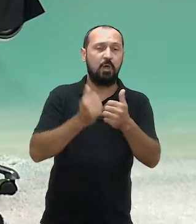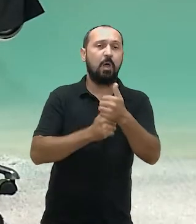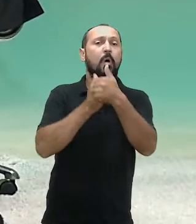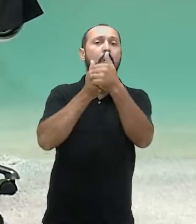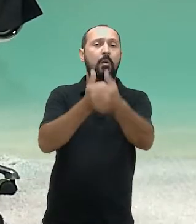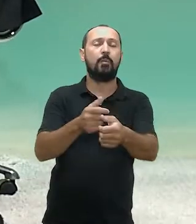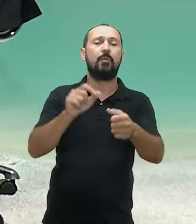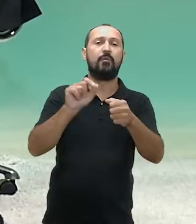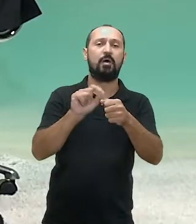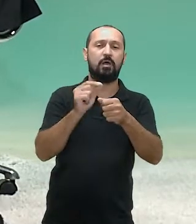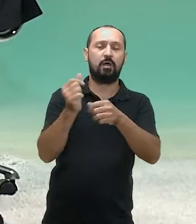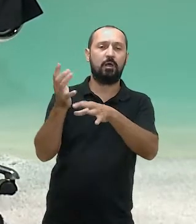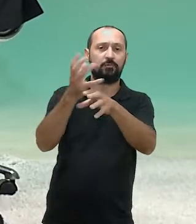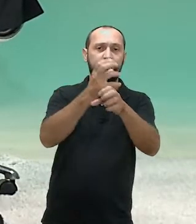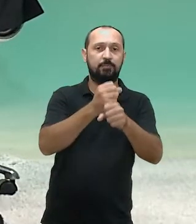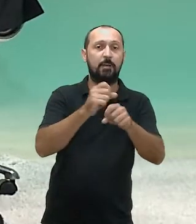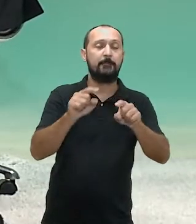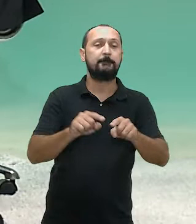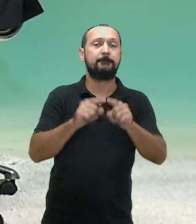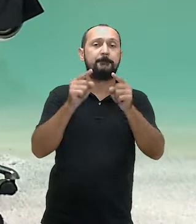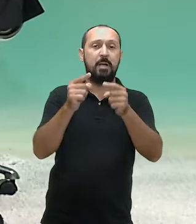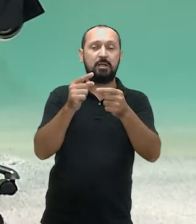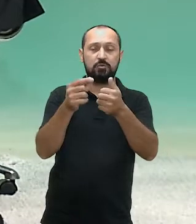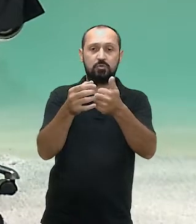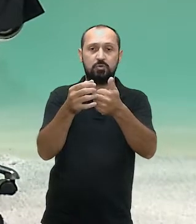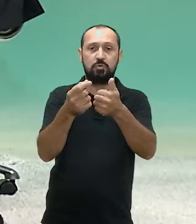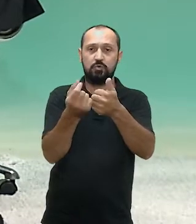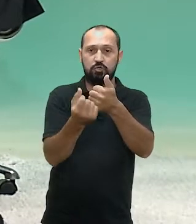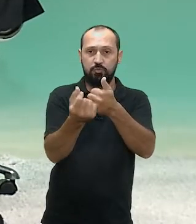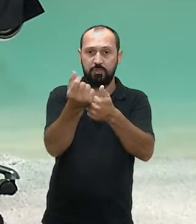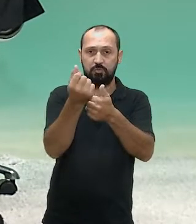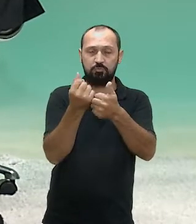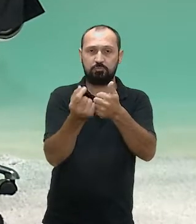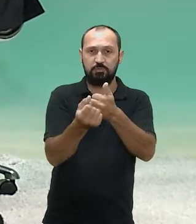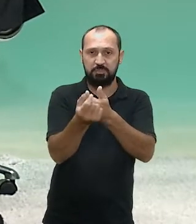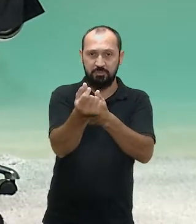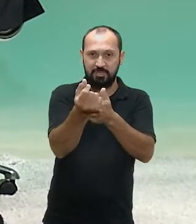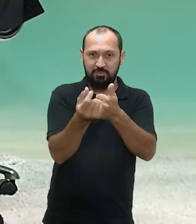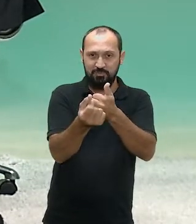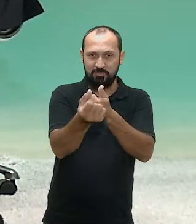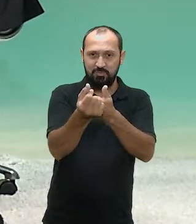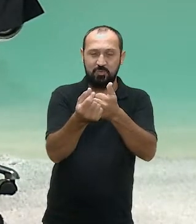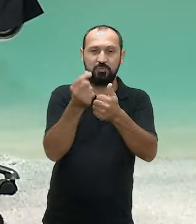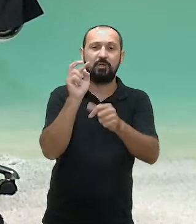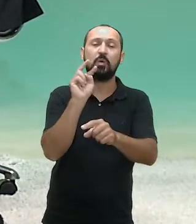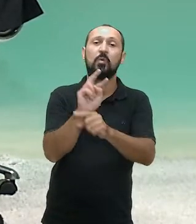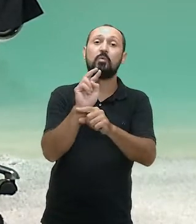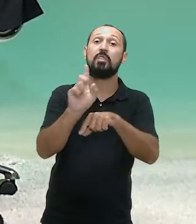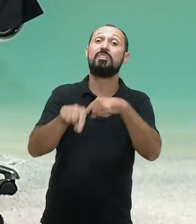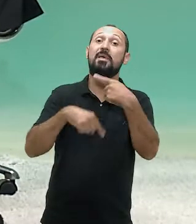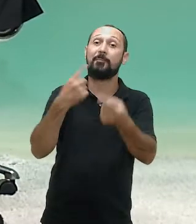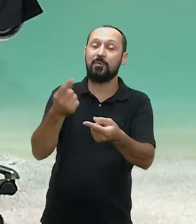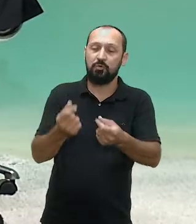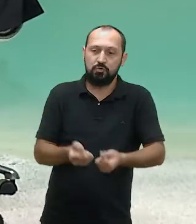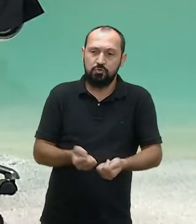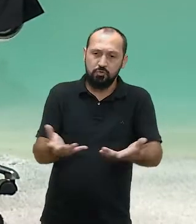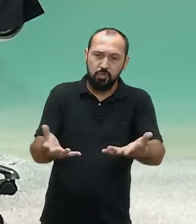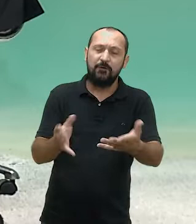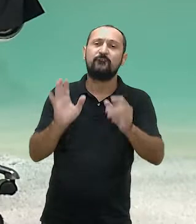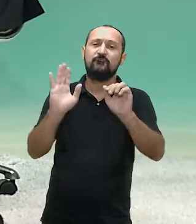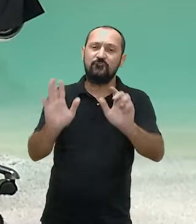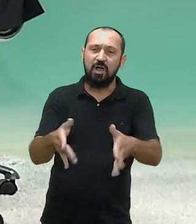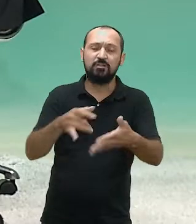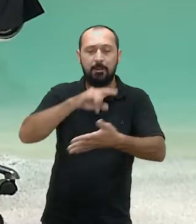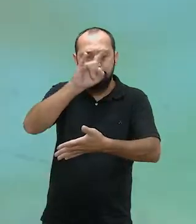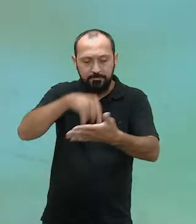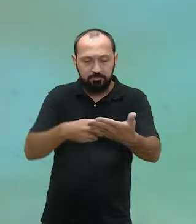da execução orçamentária, mas o Tribunal de Contas, por exemplo, ele pode exercer o controle após o gasto ter sido